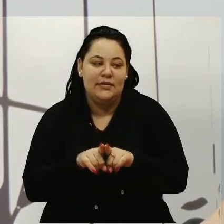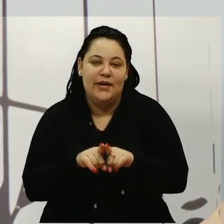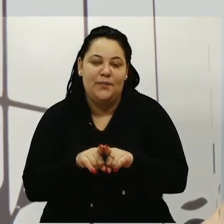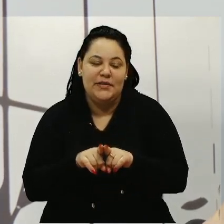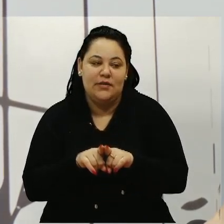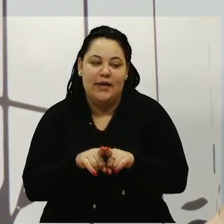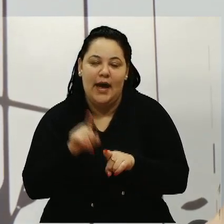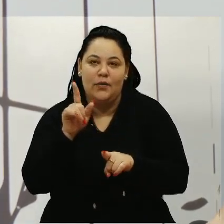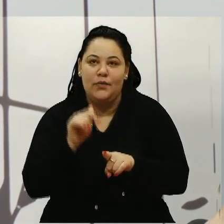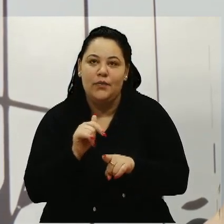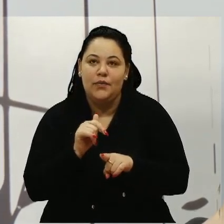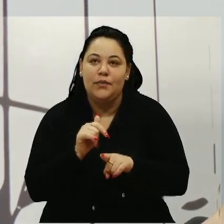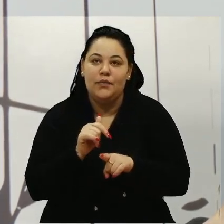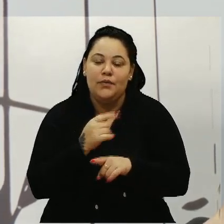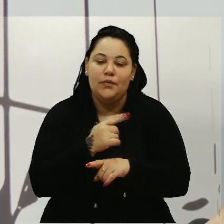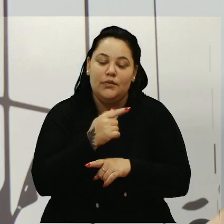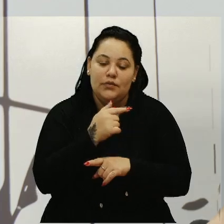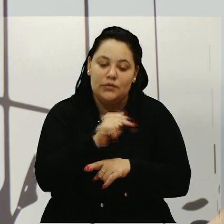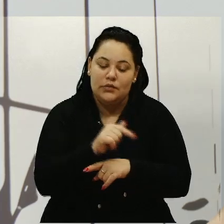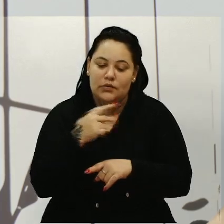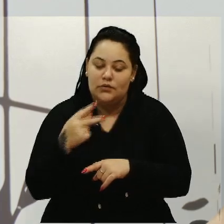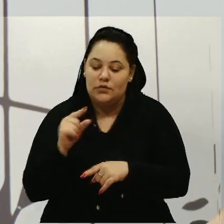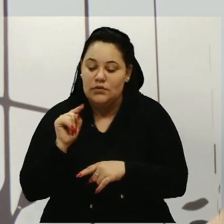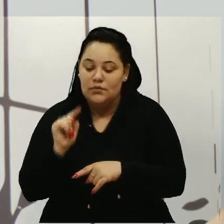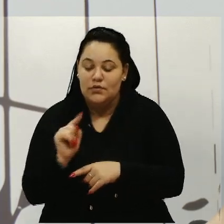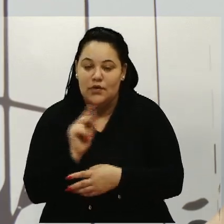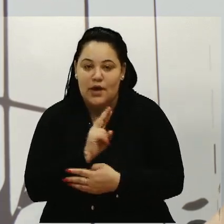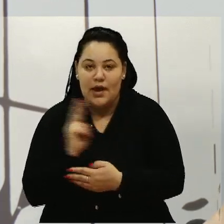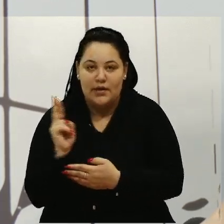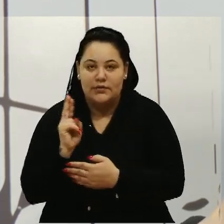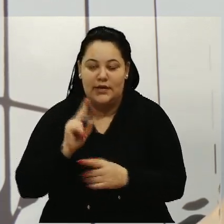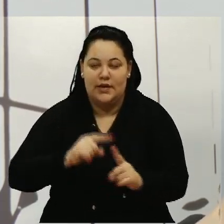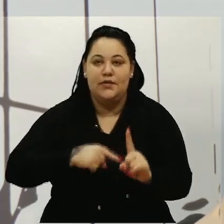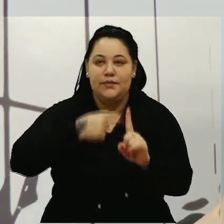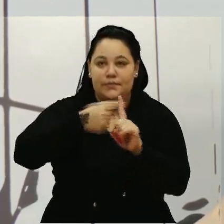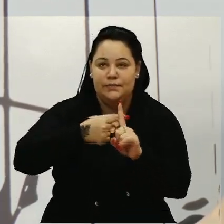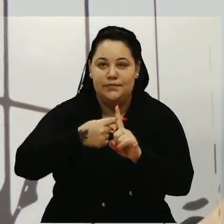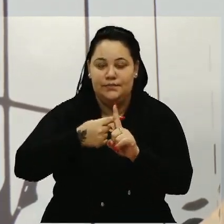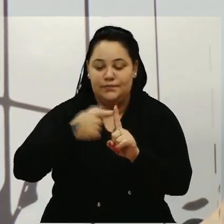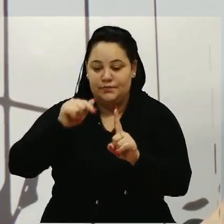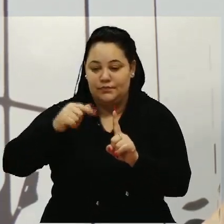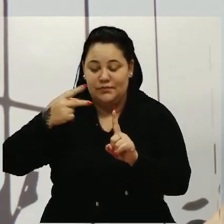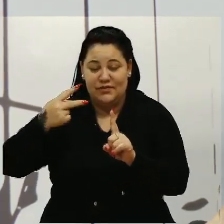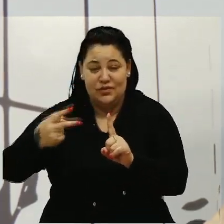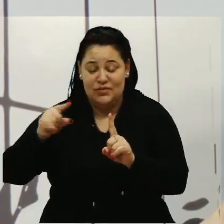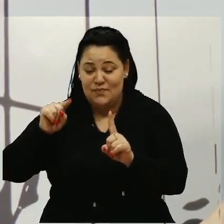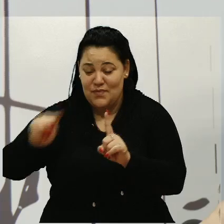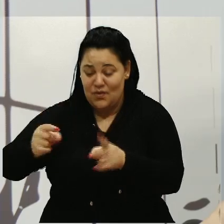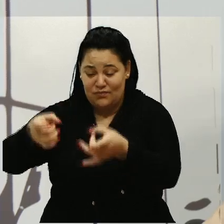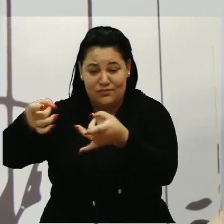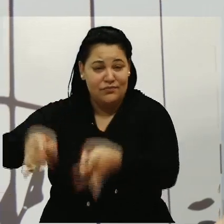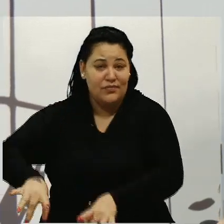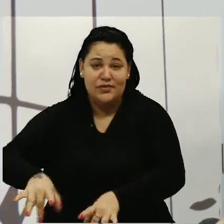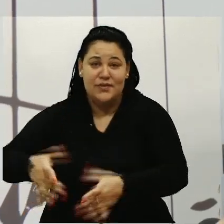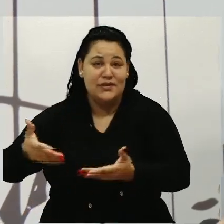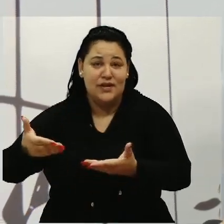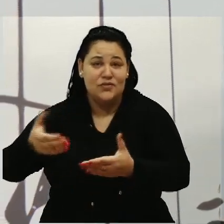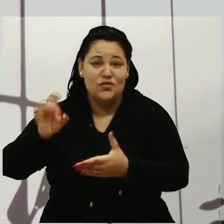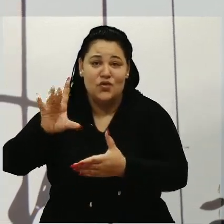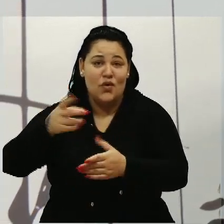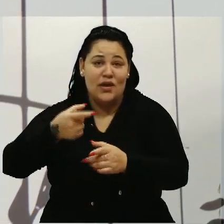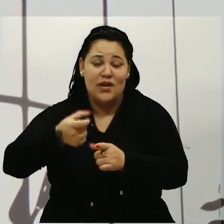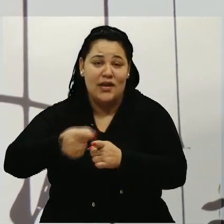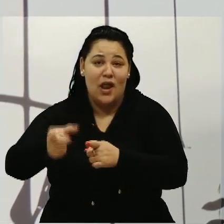de aproximadamente R$72 mil, mais de R$72 mil dispensados somente em aluguel. Então, isso é